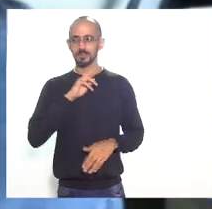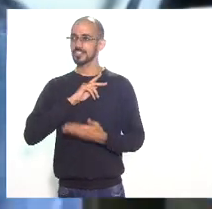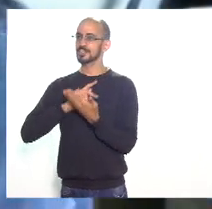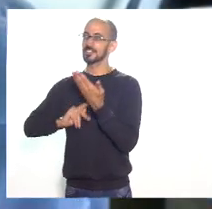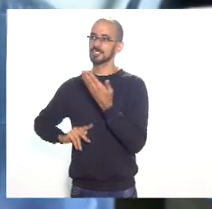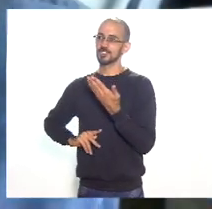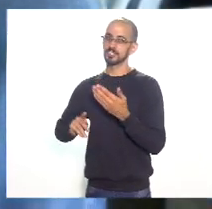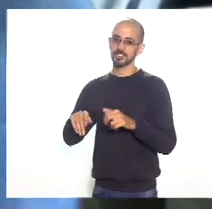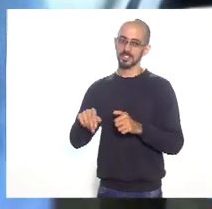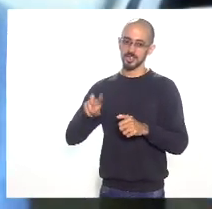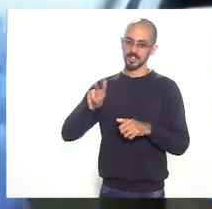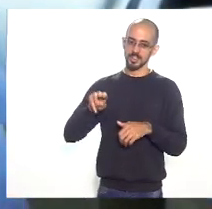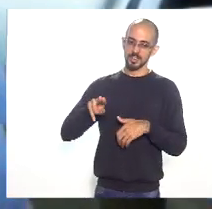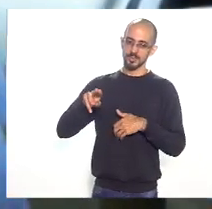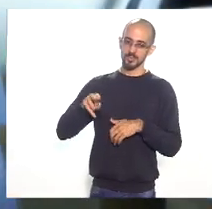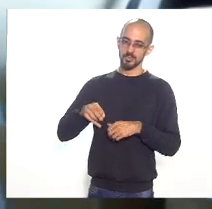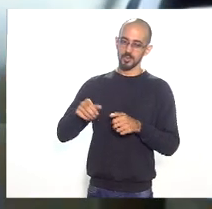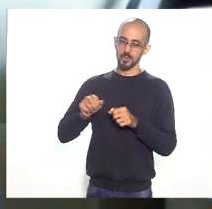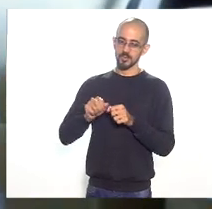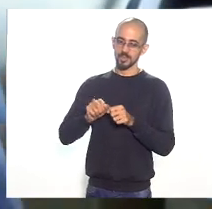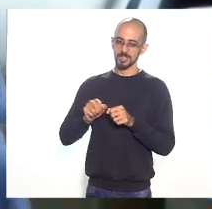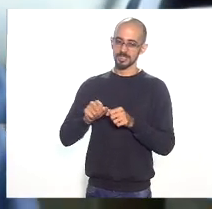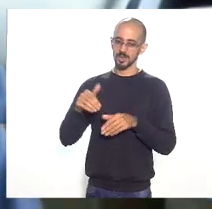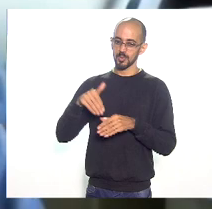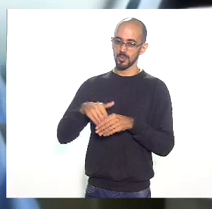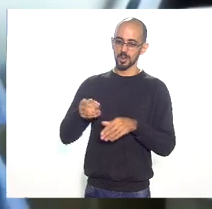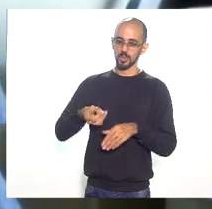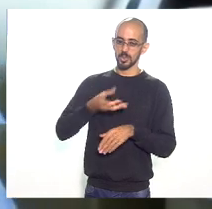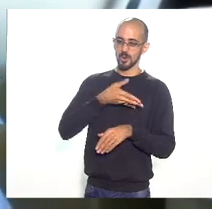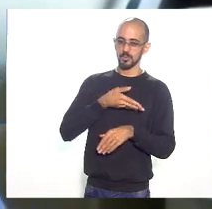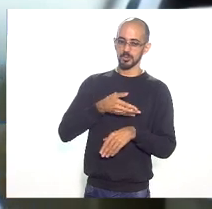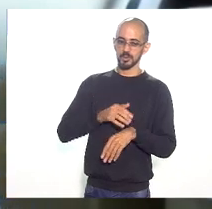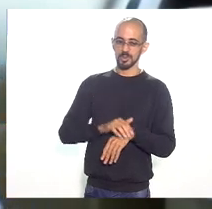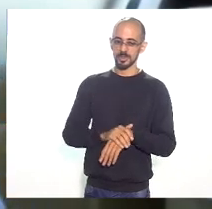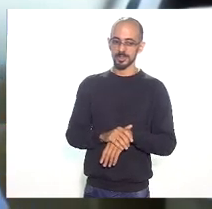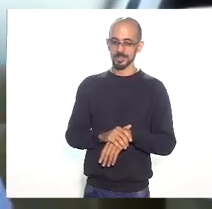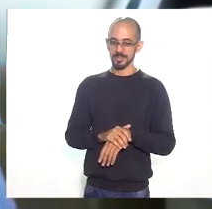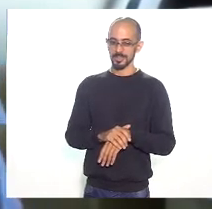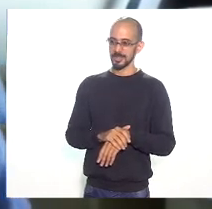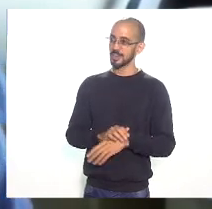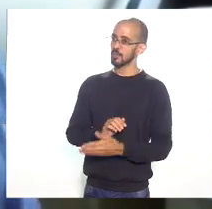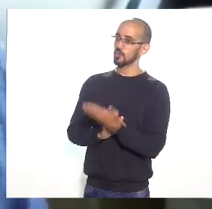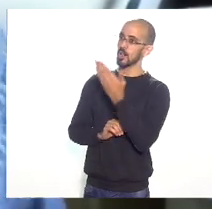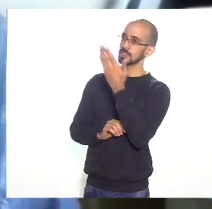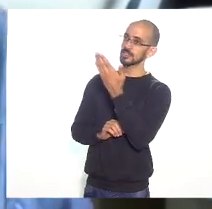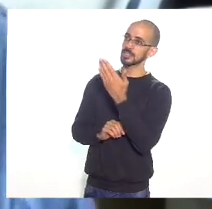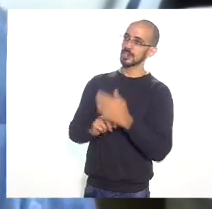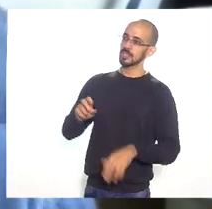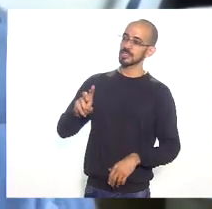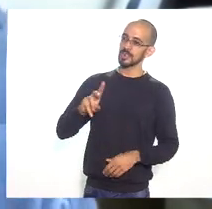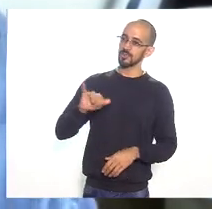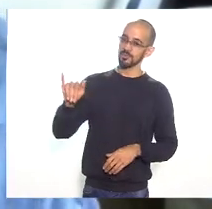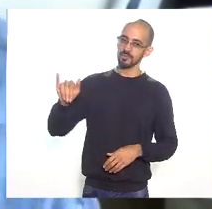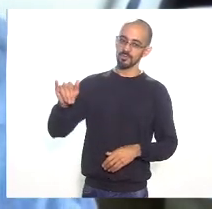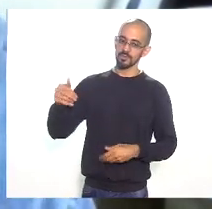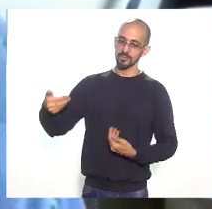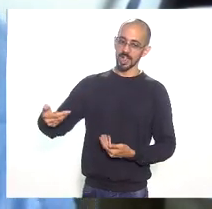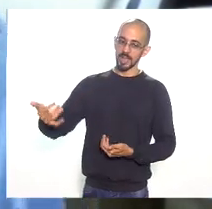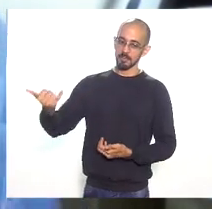vou inovar no meu voto e vossa excelência vai me dizer se eu